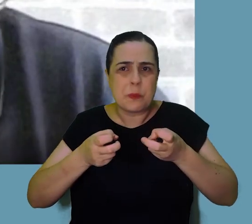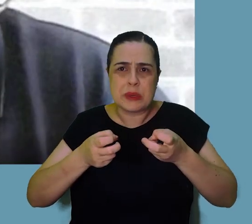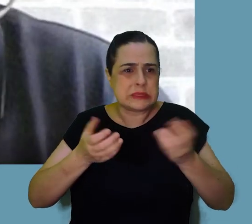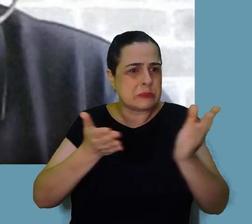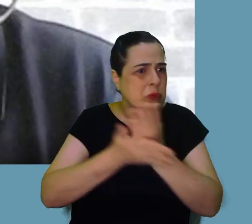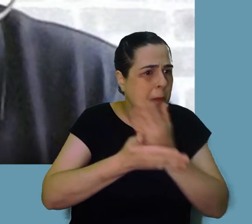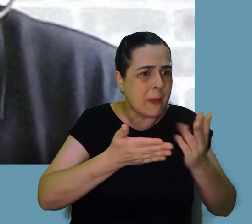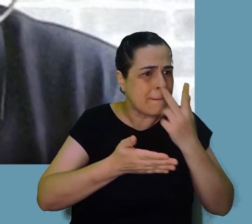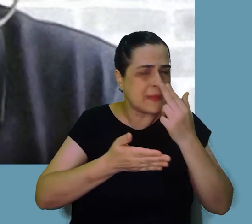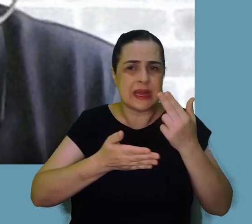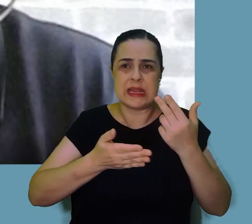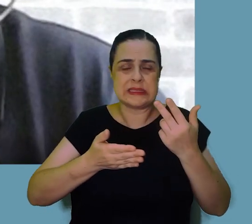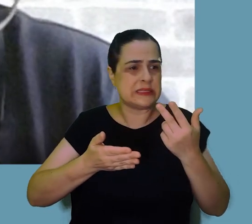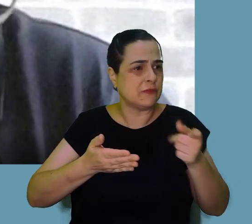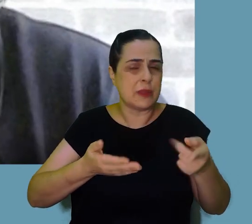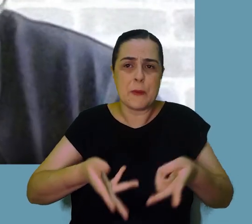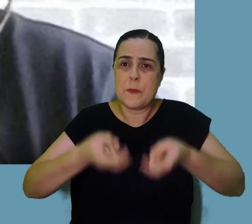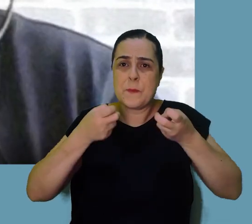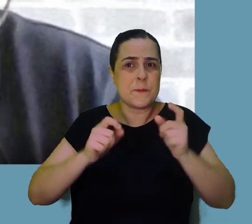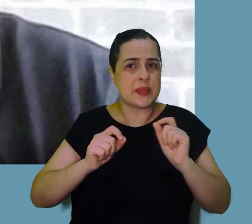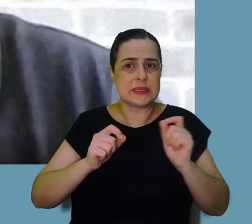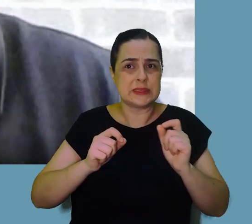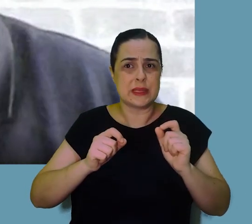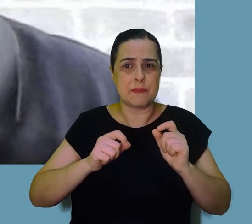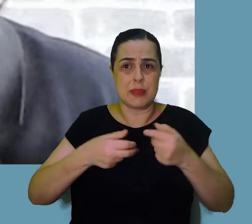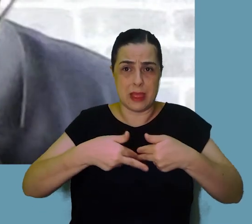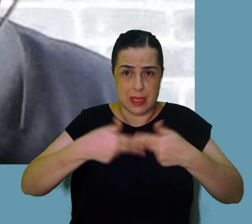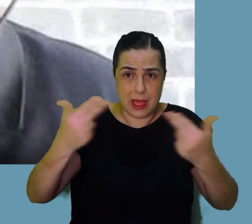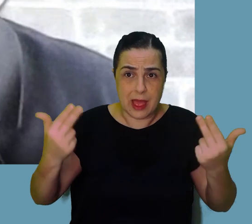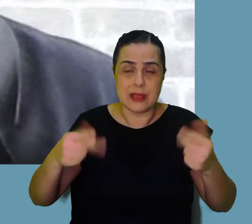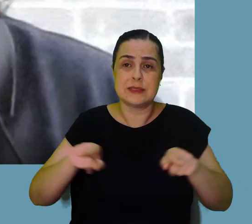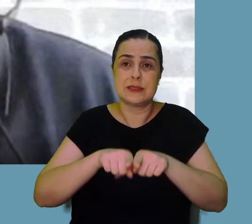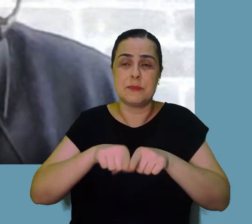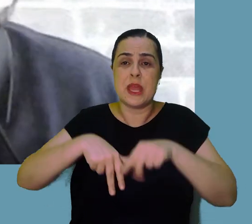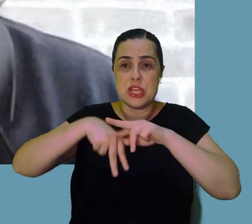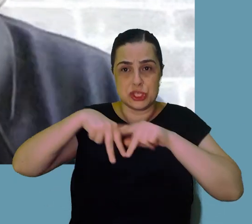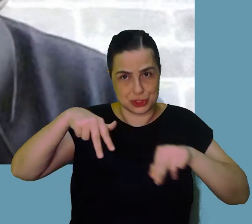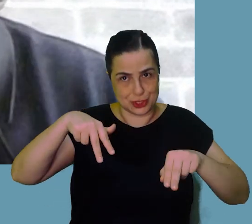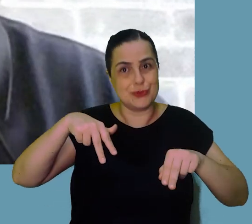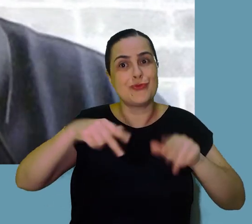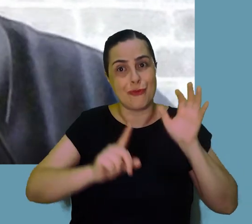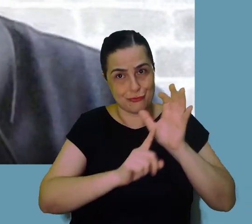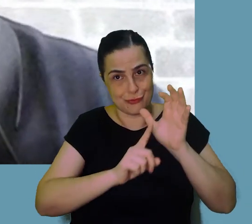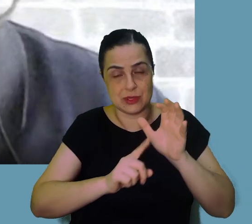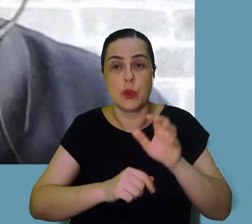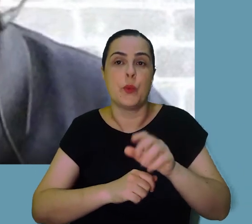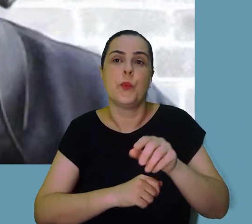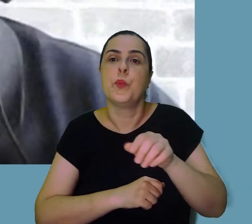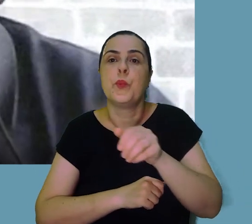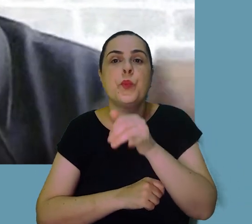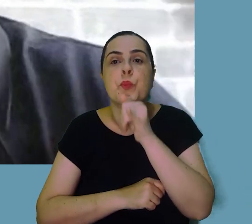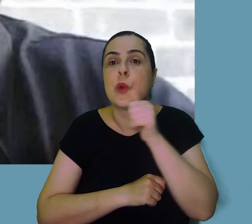gente acaba ignorando a intersecção de raça e de gênero, que é um outro problema. Nós já sabemos que as mulheres negras estão